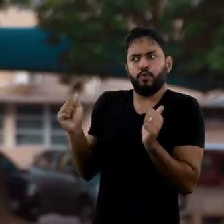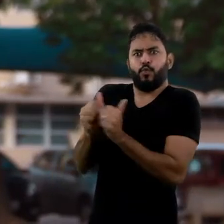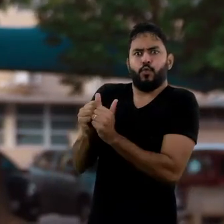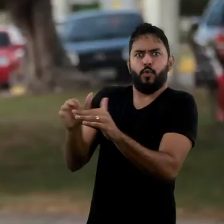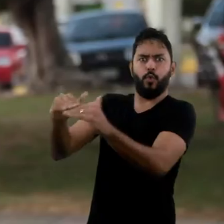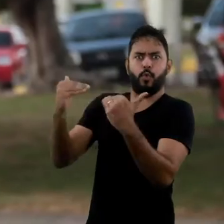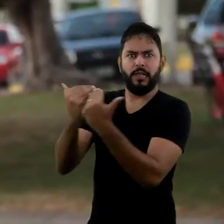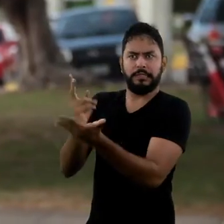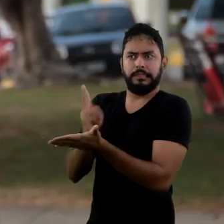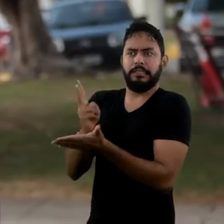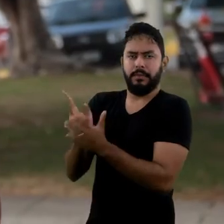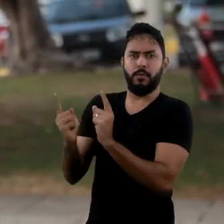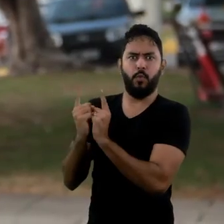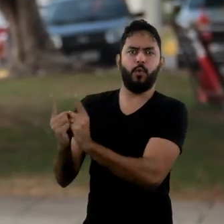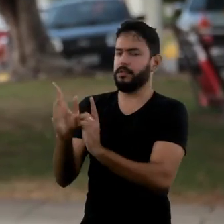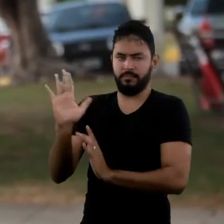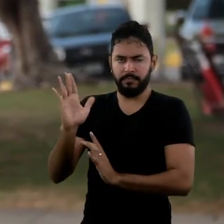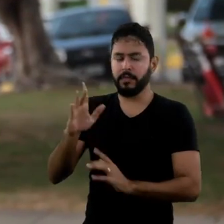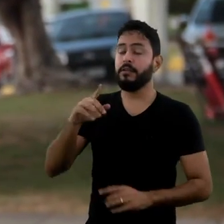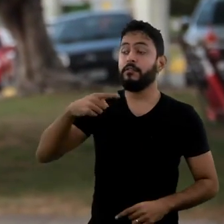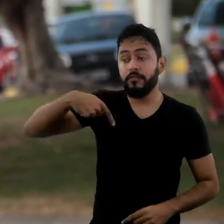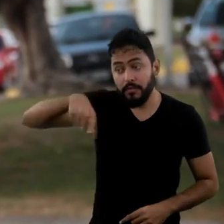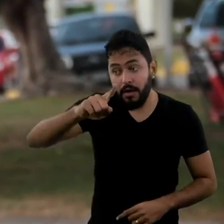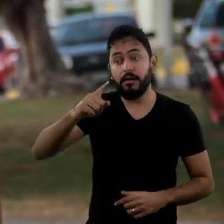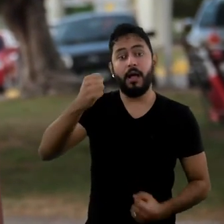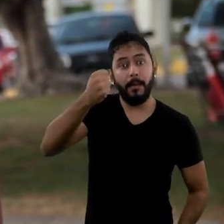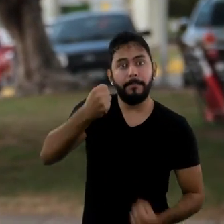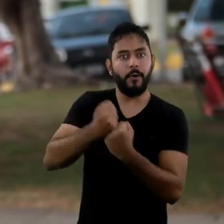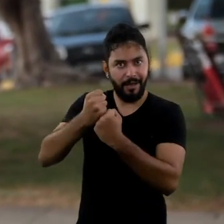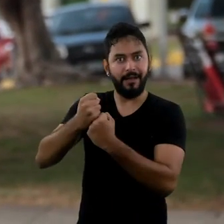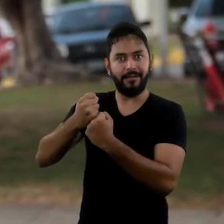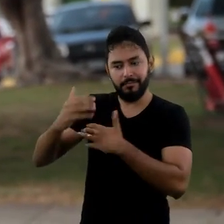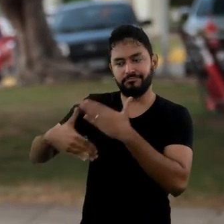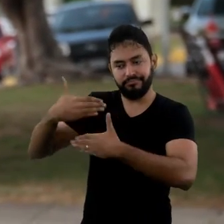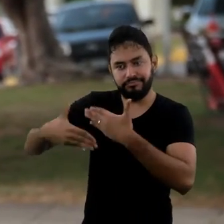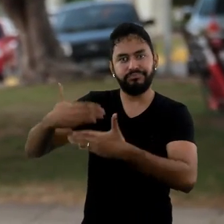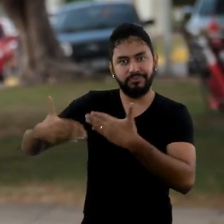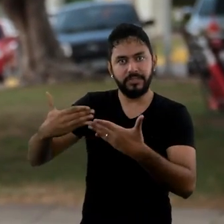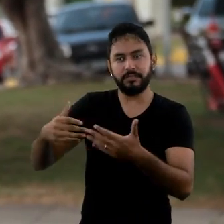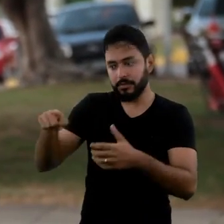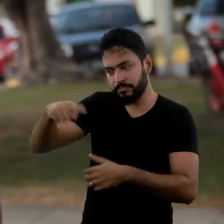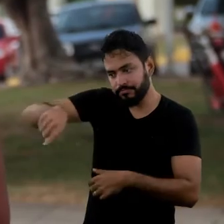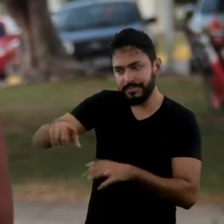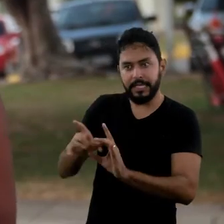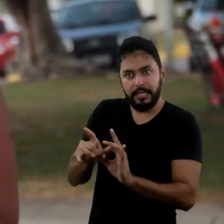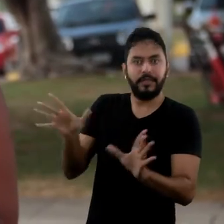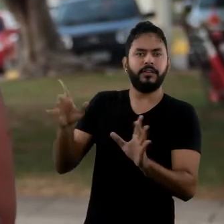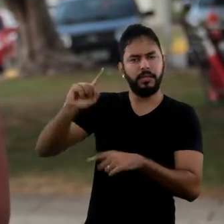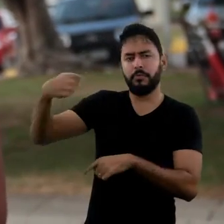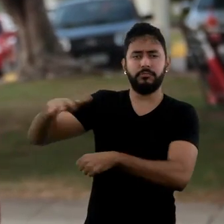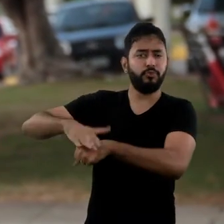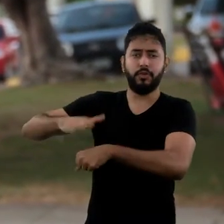comunidade. A ideia é ir apoiar processos emancipatórios e depois a comunidade vai caminhar por si só. Então,